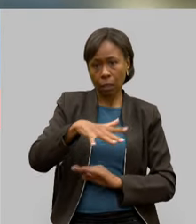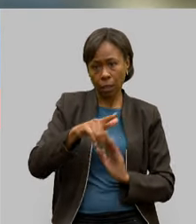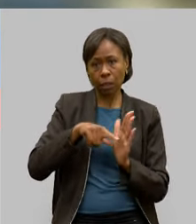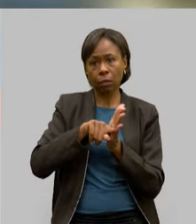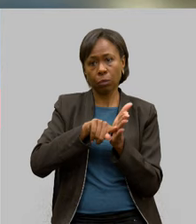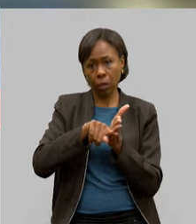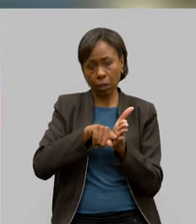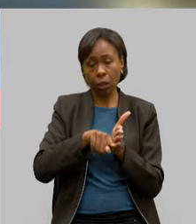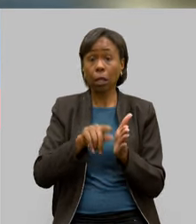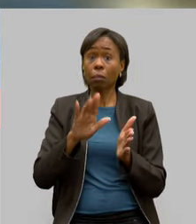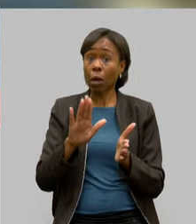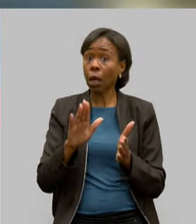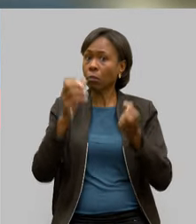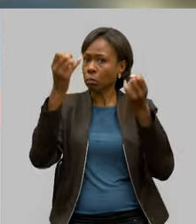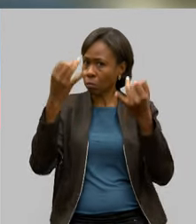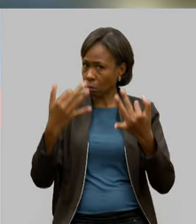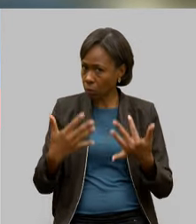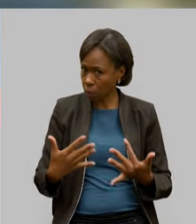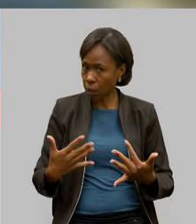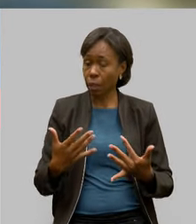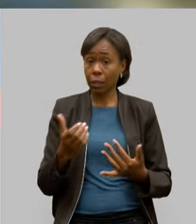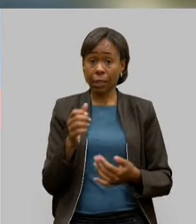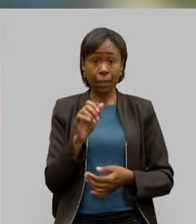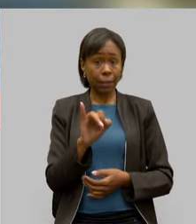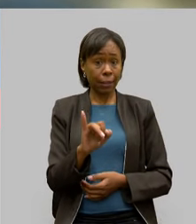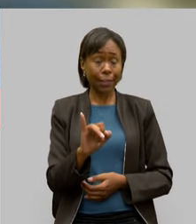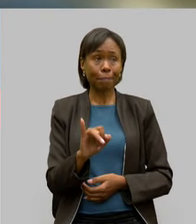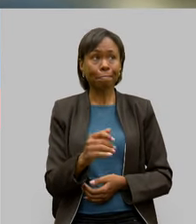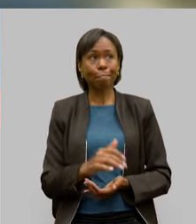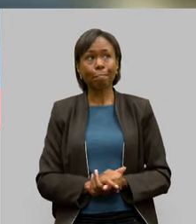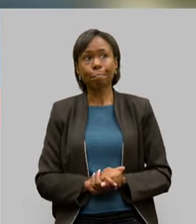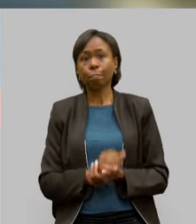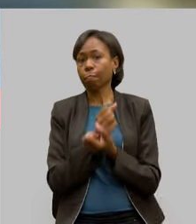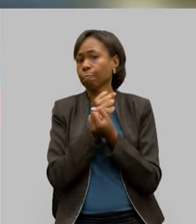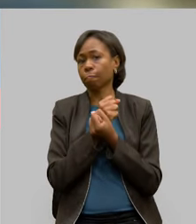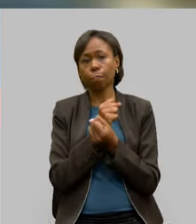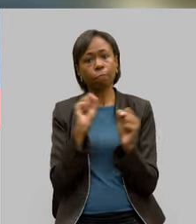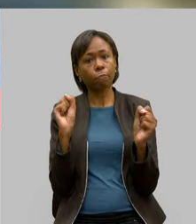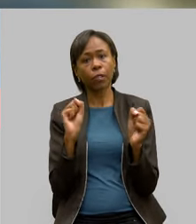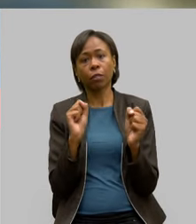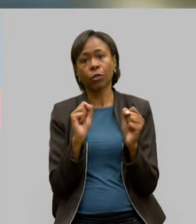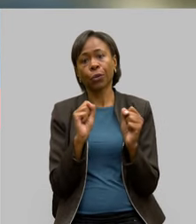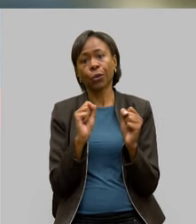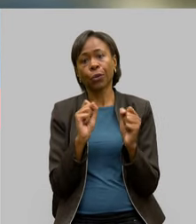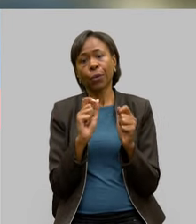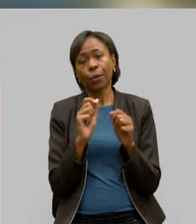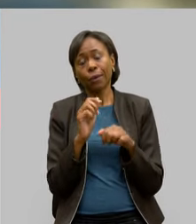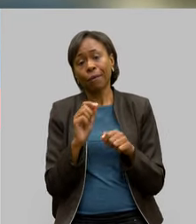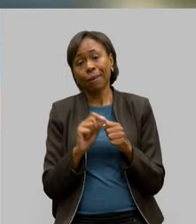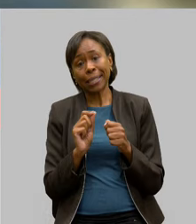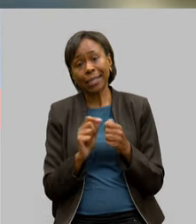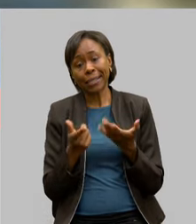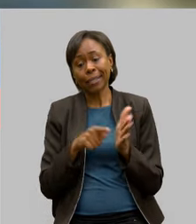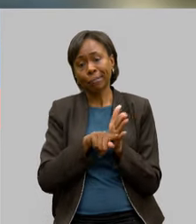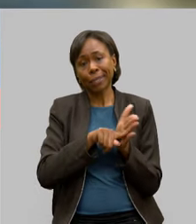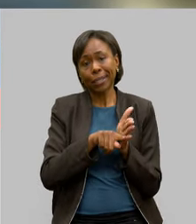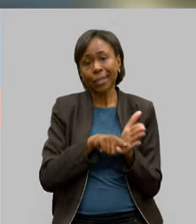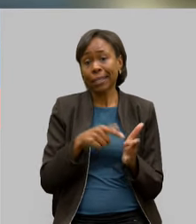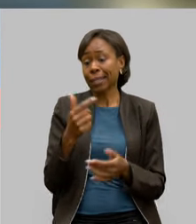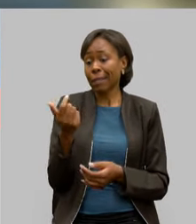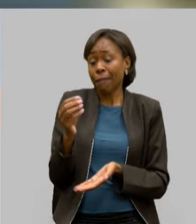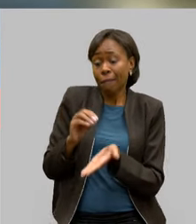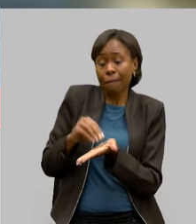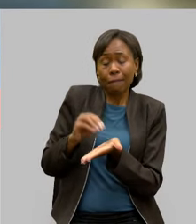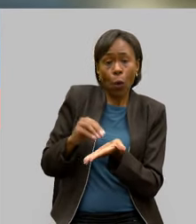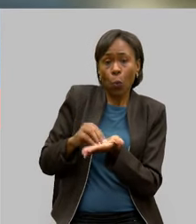deixar bem claro aqui que se nós não tivermos possibilidade de desenvolver essas pesquisas se nós não tivermos apoio né